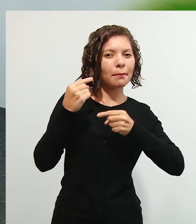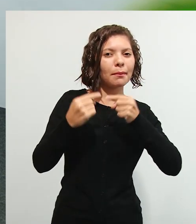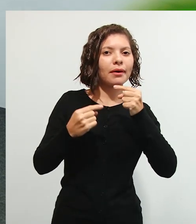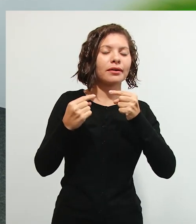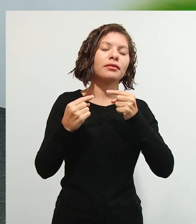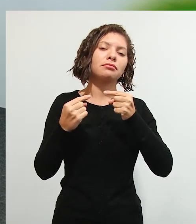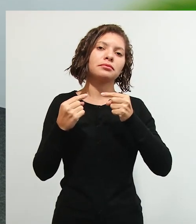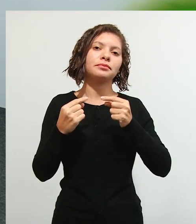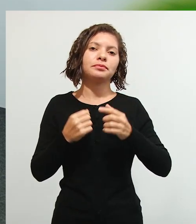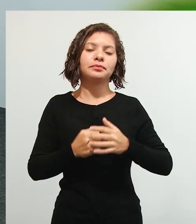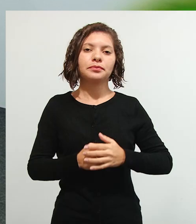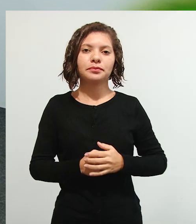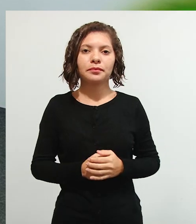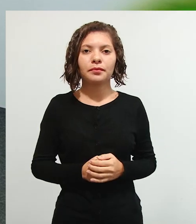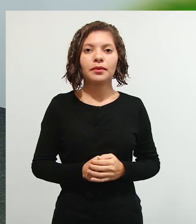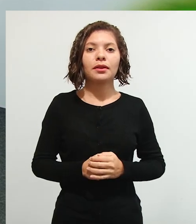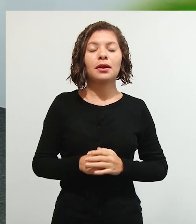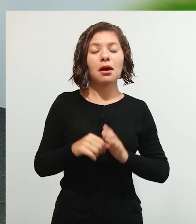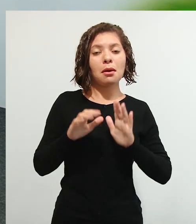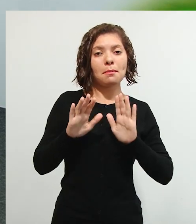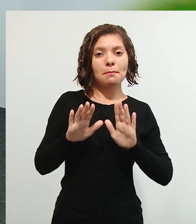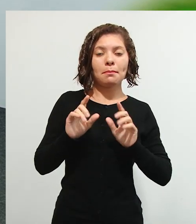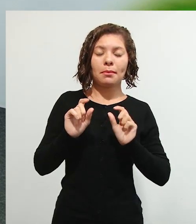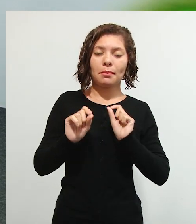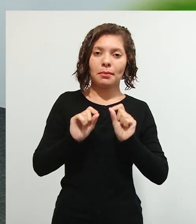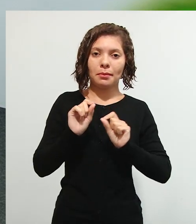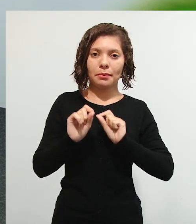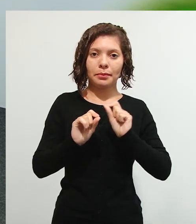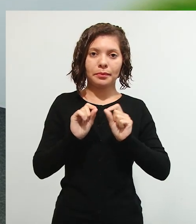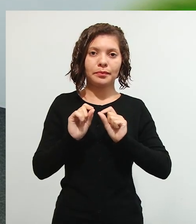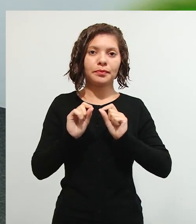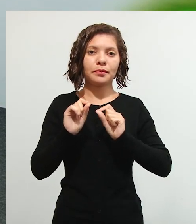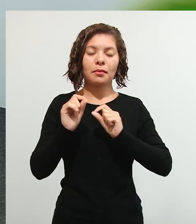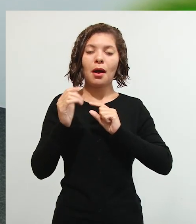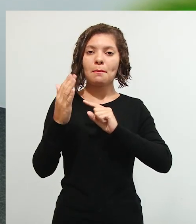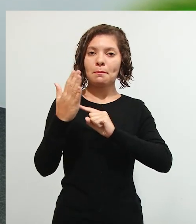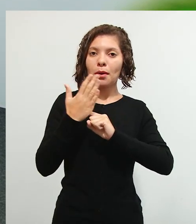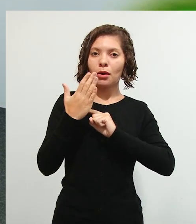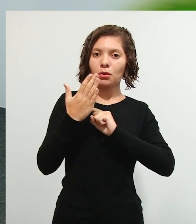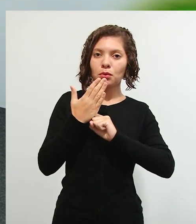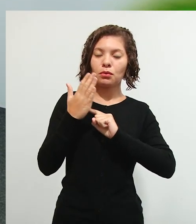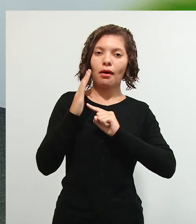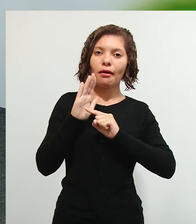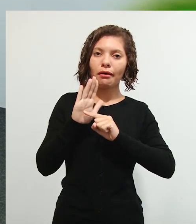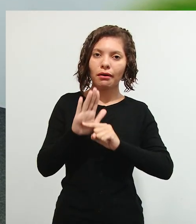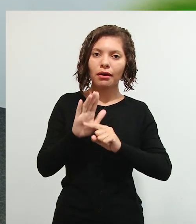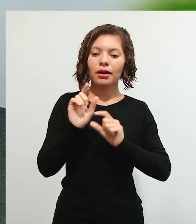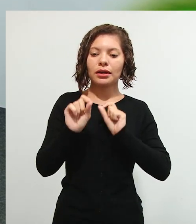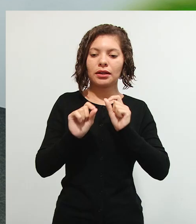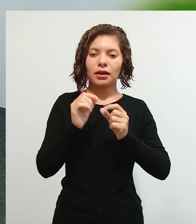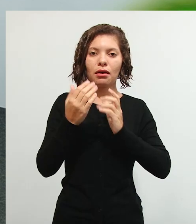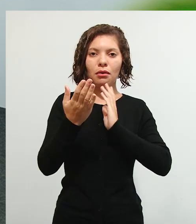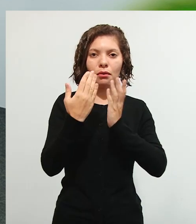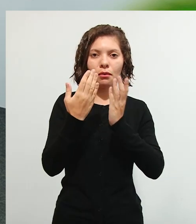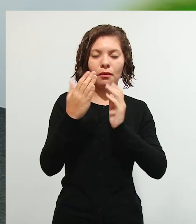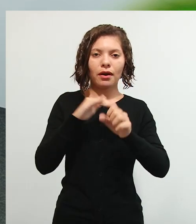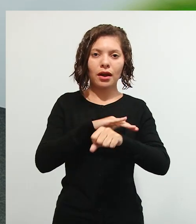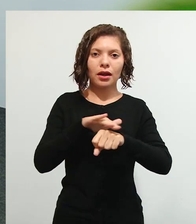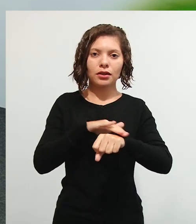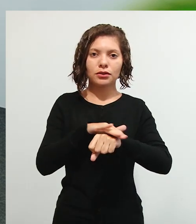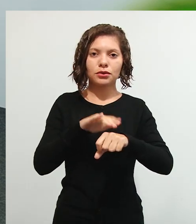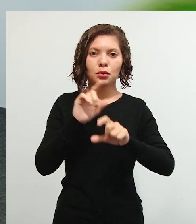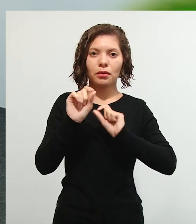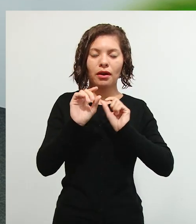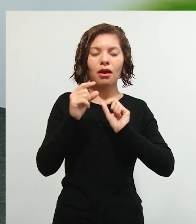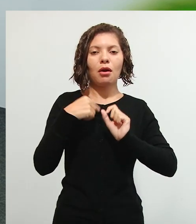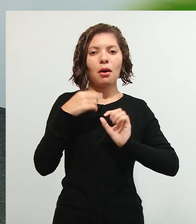provocativa, espero que também seja produtiva, e para me dar suporte aqui no nosso debate, na nossa conversa e tudo